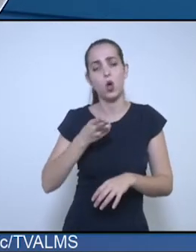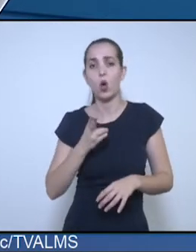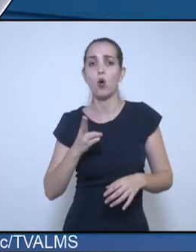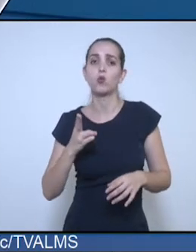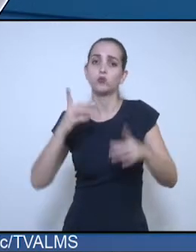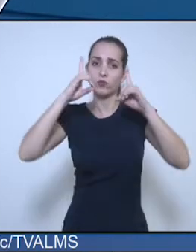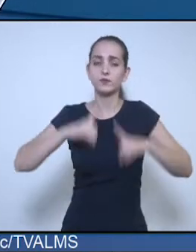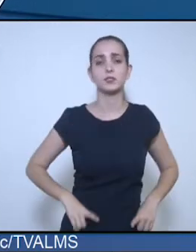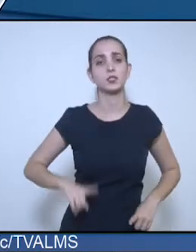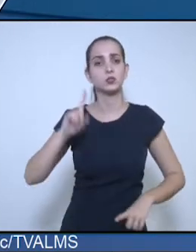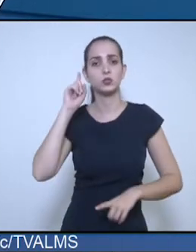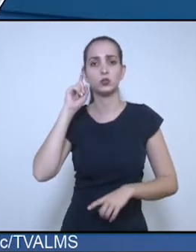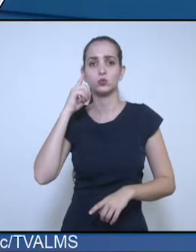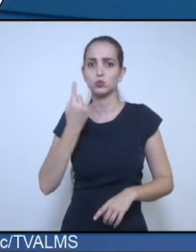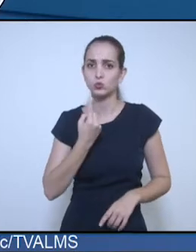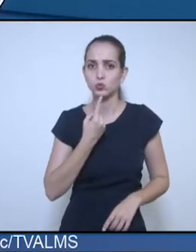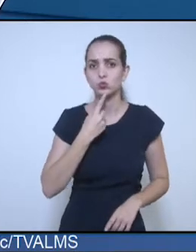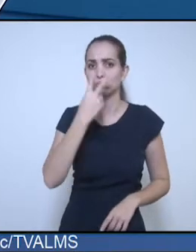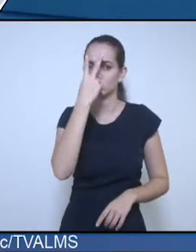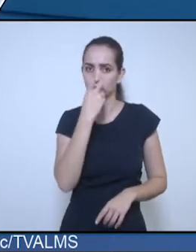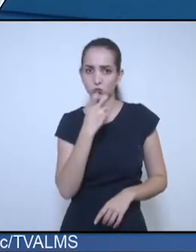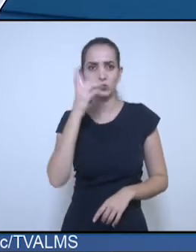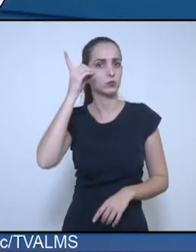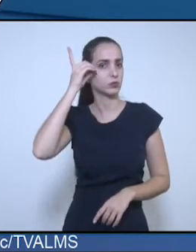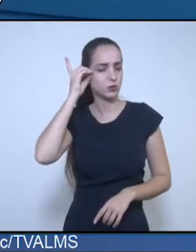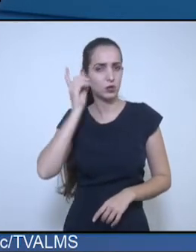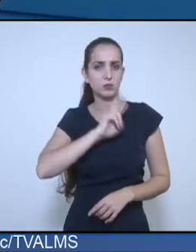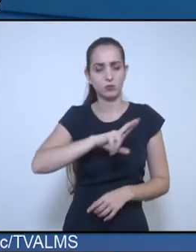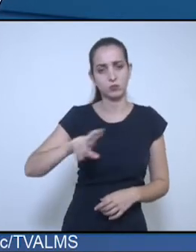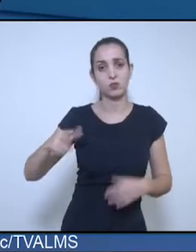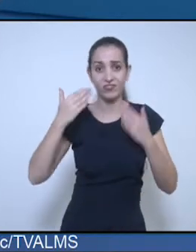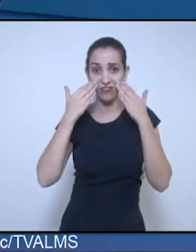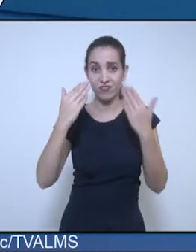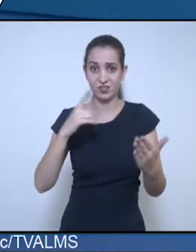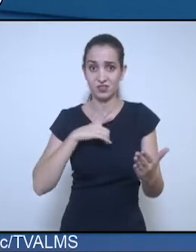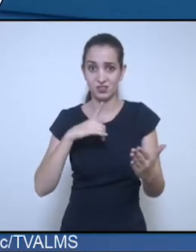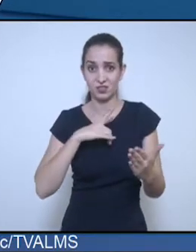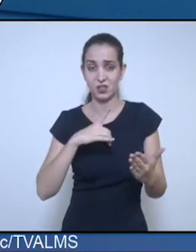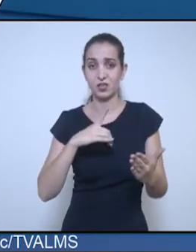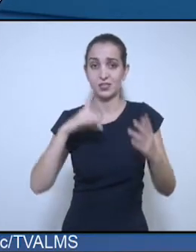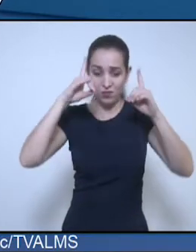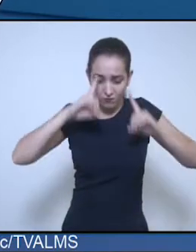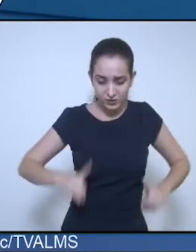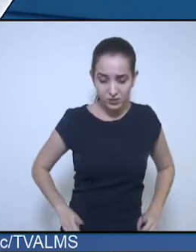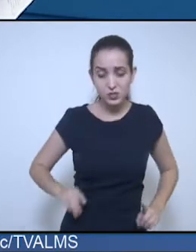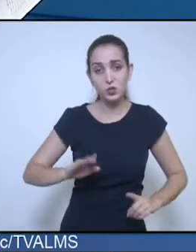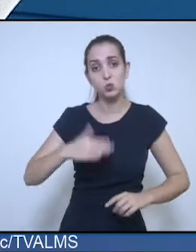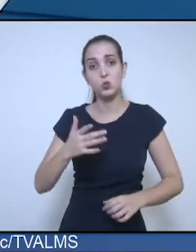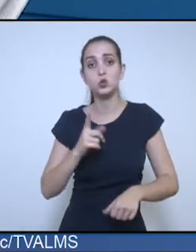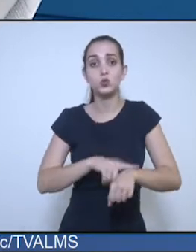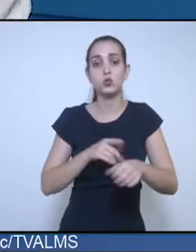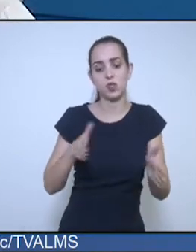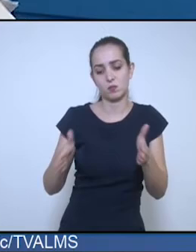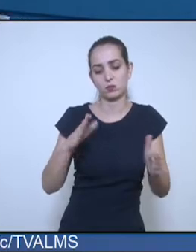e que implique tratamento continuado, constatado durante o período de internação desse parto.